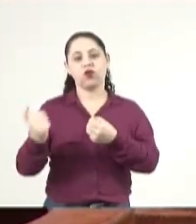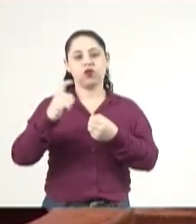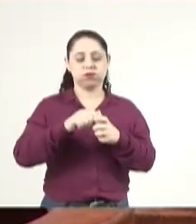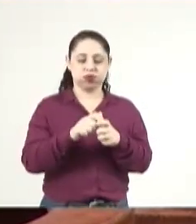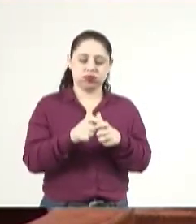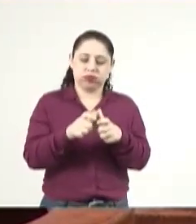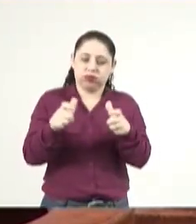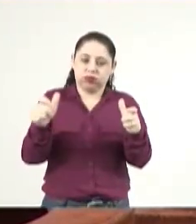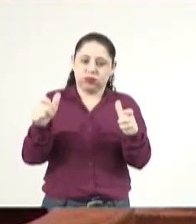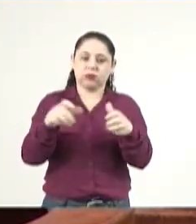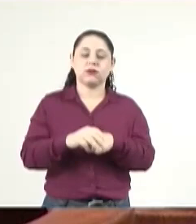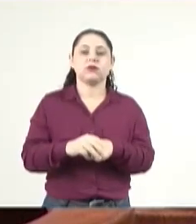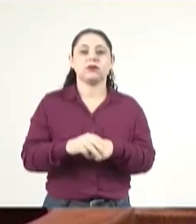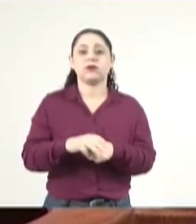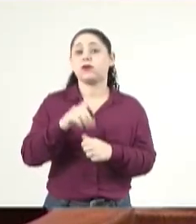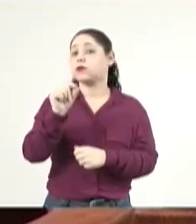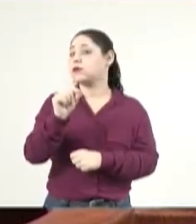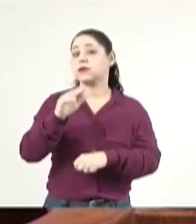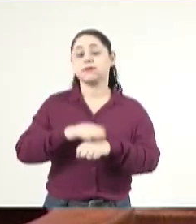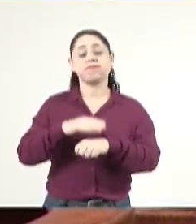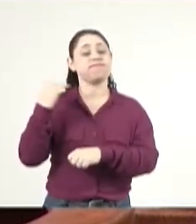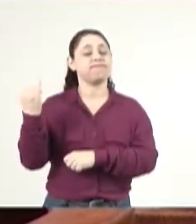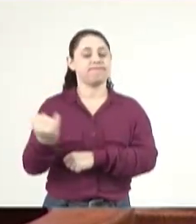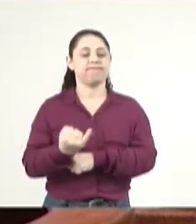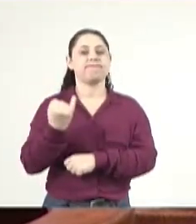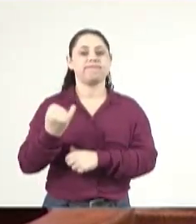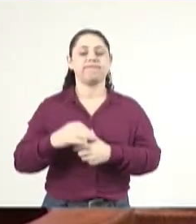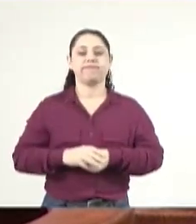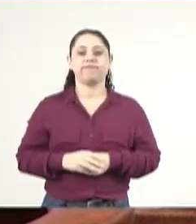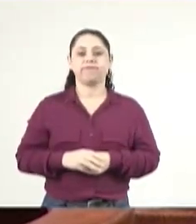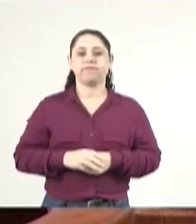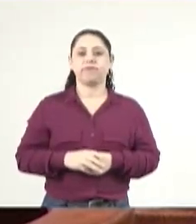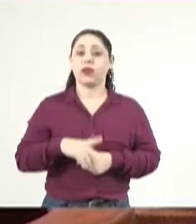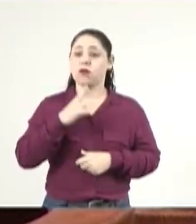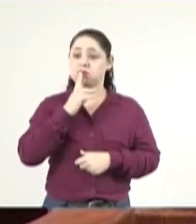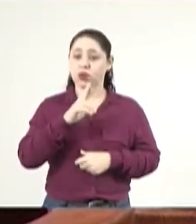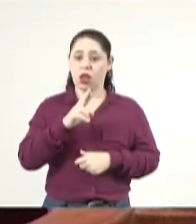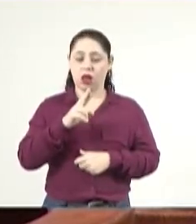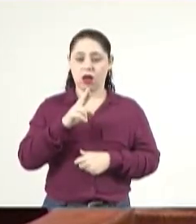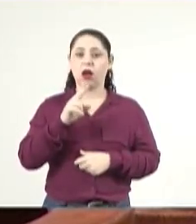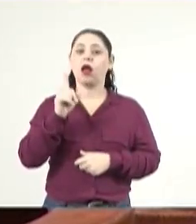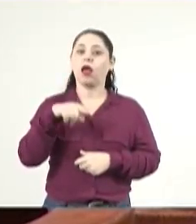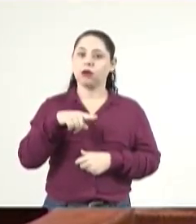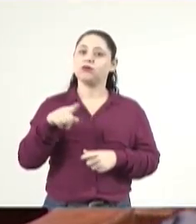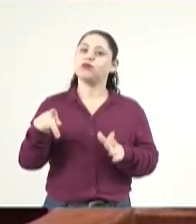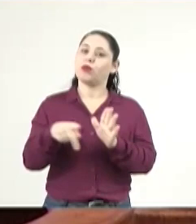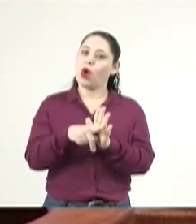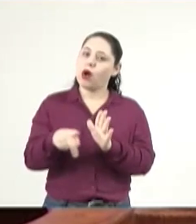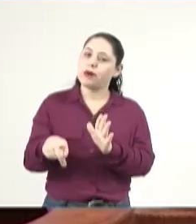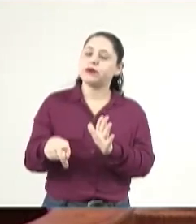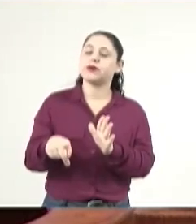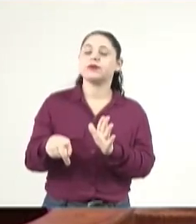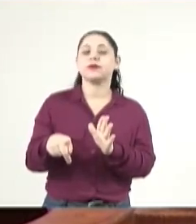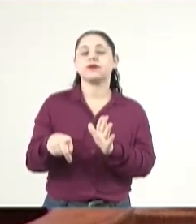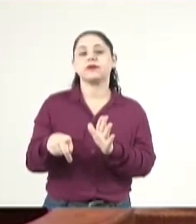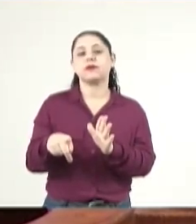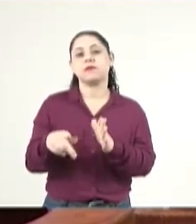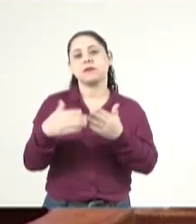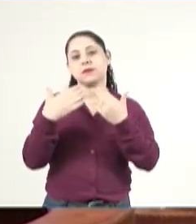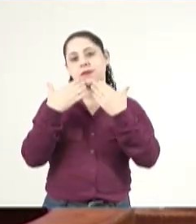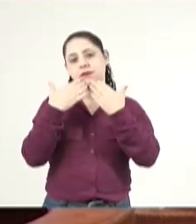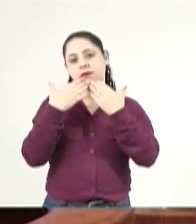a longo prazo, com juros fixos, com 12 anos para pagar, e o programa recebeu um